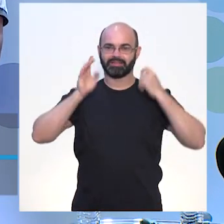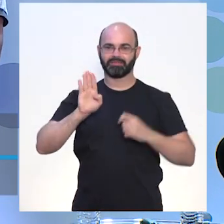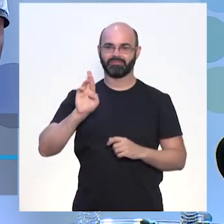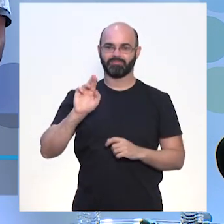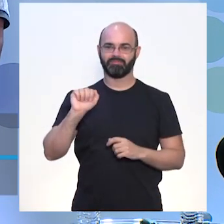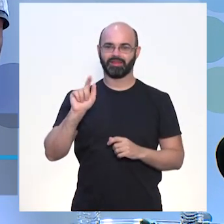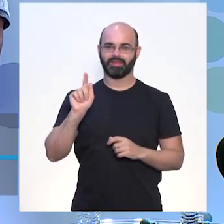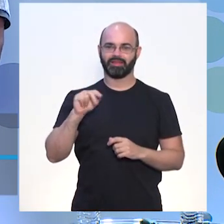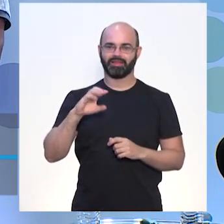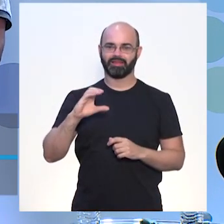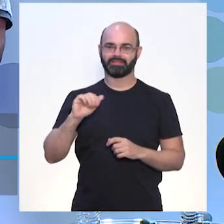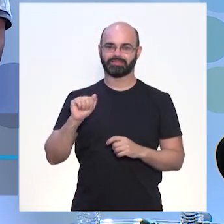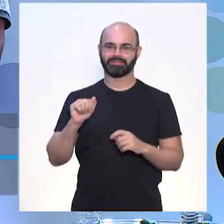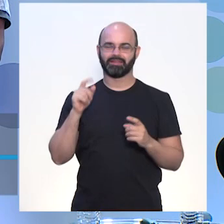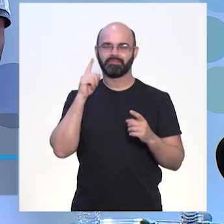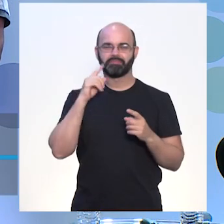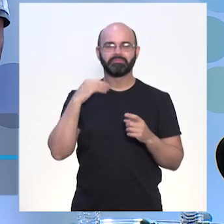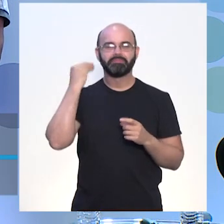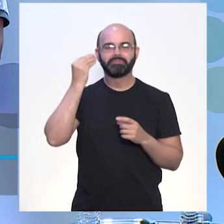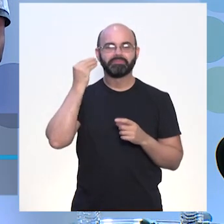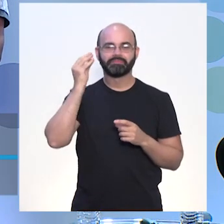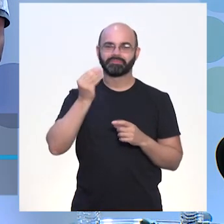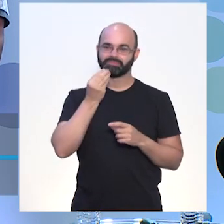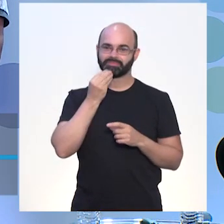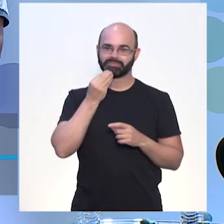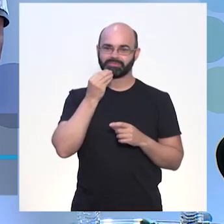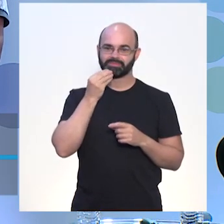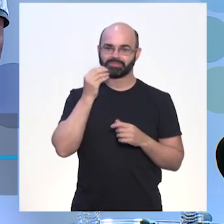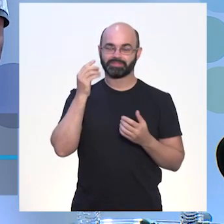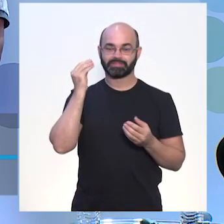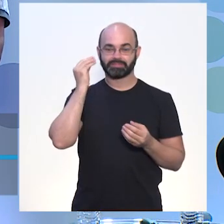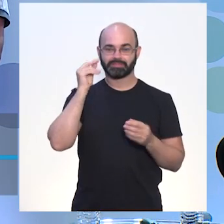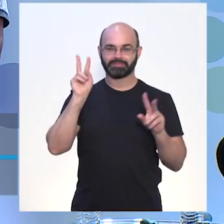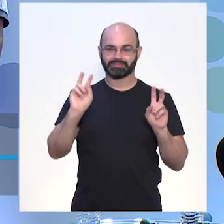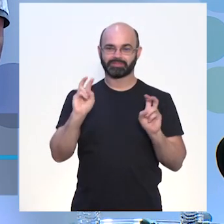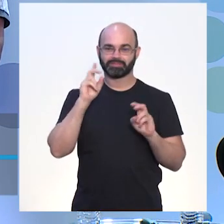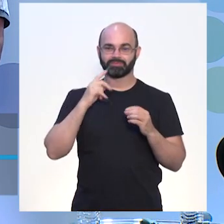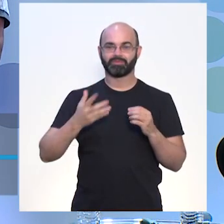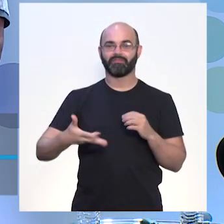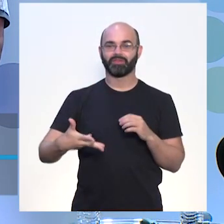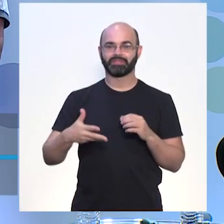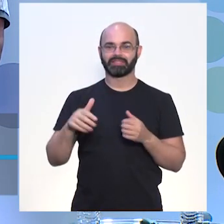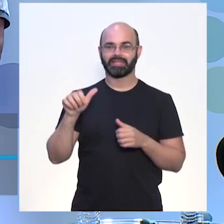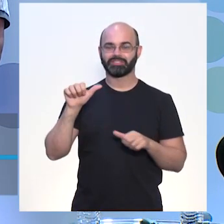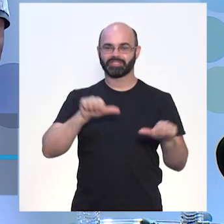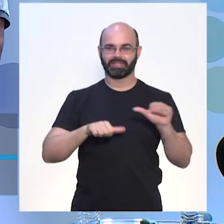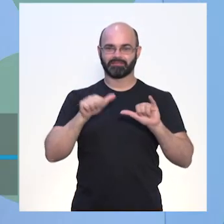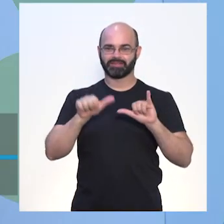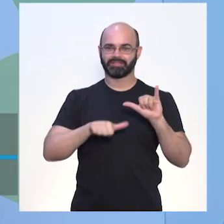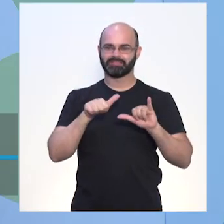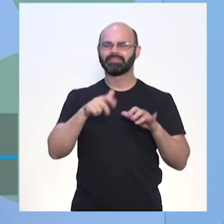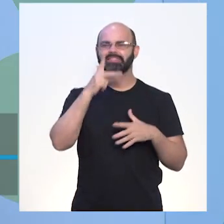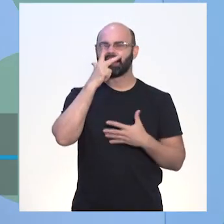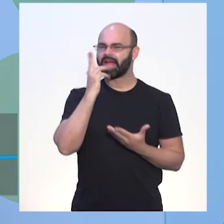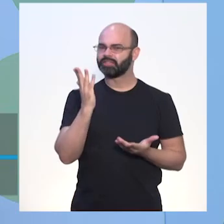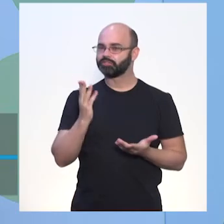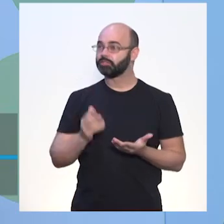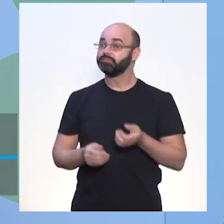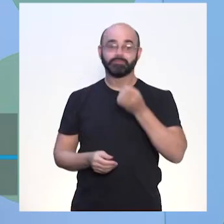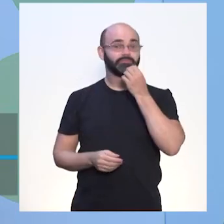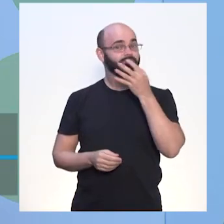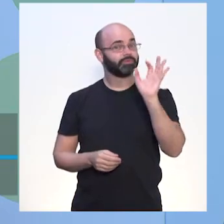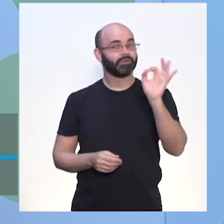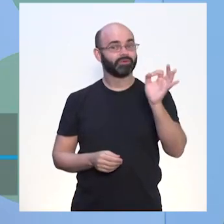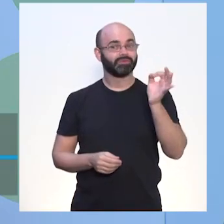experimentos e tirarmos algumas dúvidas aqui a respeito das velocidades envolvidas aqui nas transformações químicas. O que você acha? Eu acho que é uma boa, hein? Então eu vou